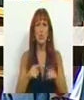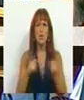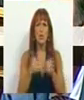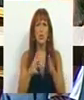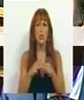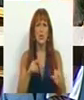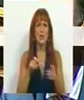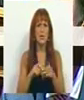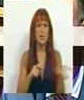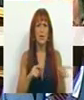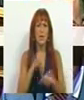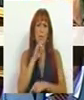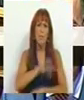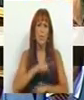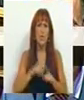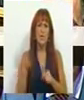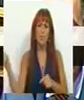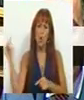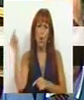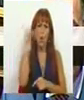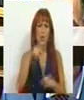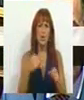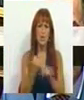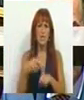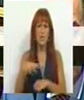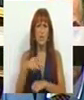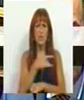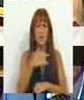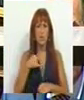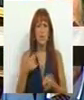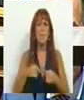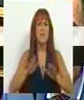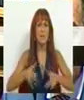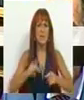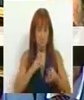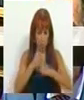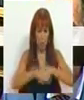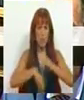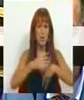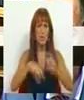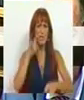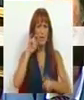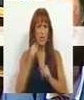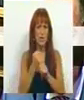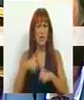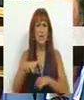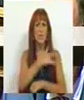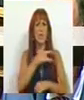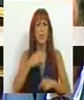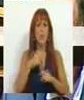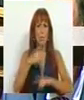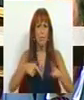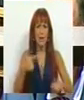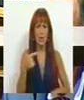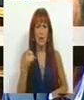todos os utentes do Centro Hospitalar do Médio Tejo poderem deslocar-se dentro do Serviço Nacional de Saúde, mas importa continuar a defender o Serviço Nacional de Saúde no